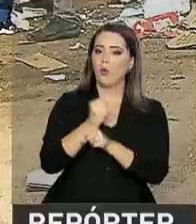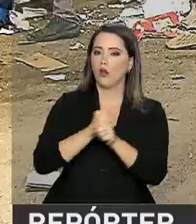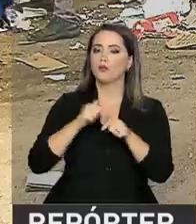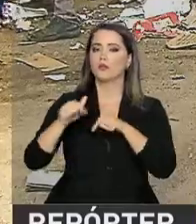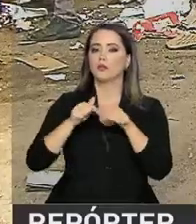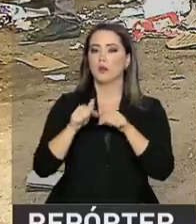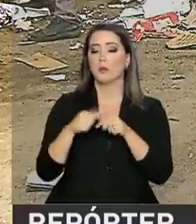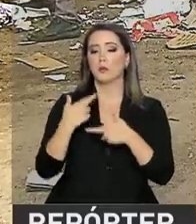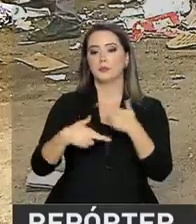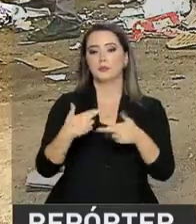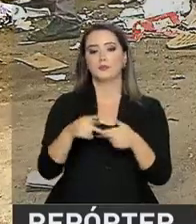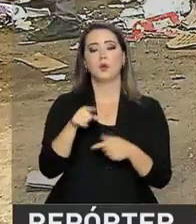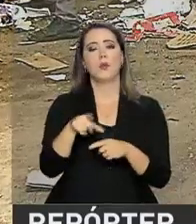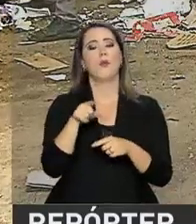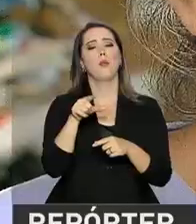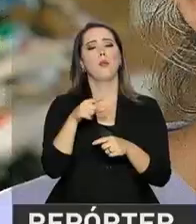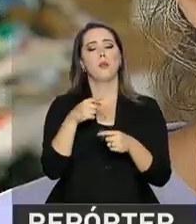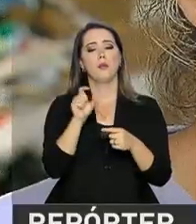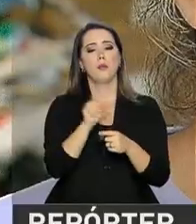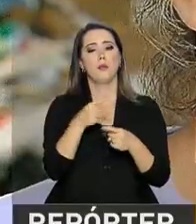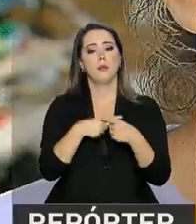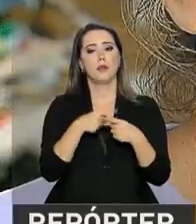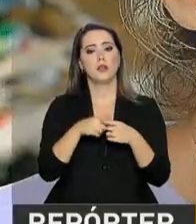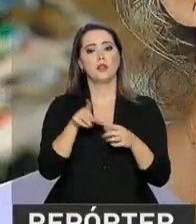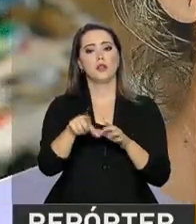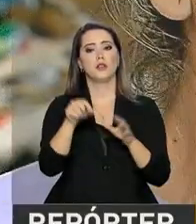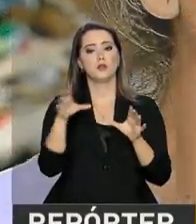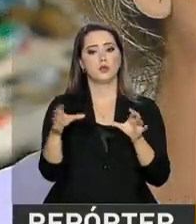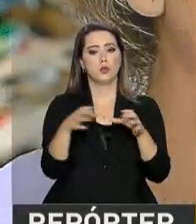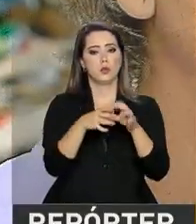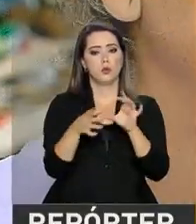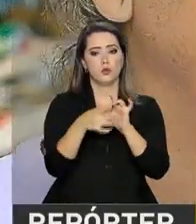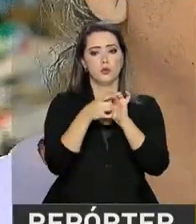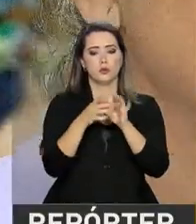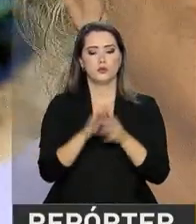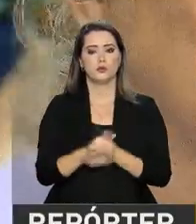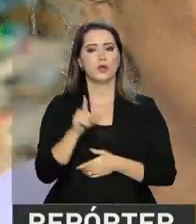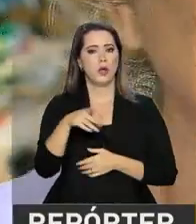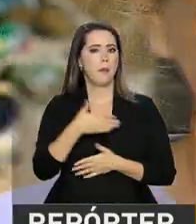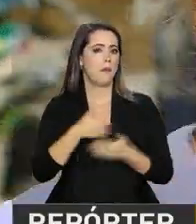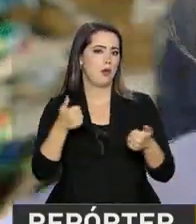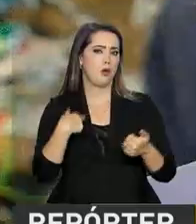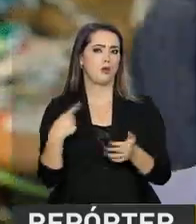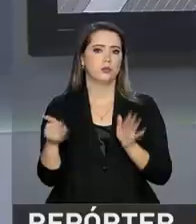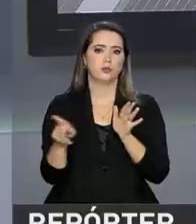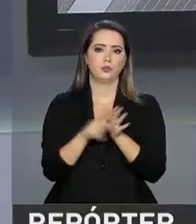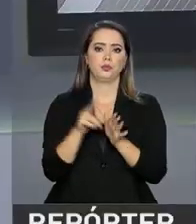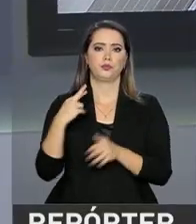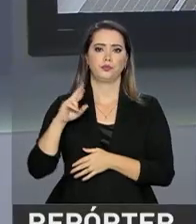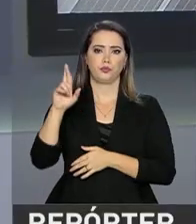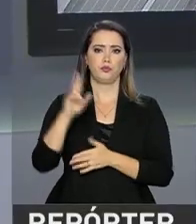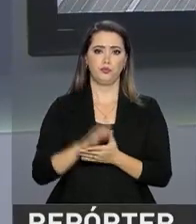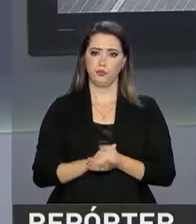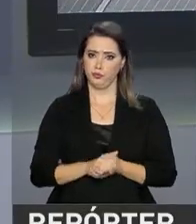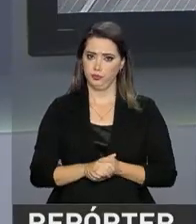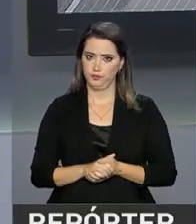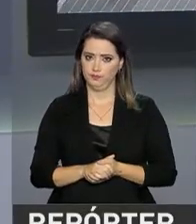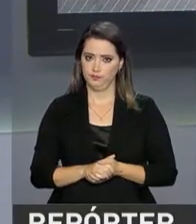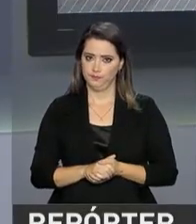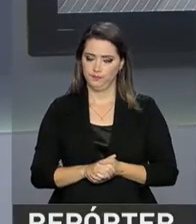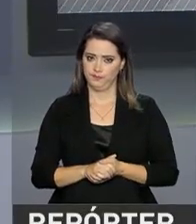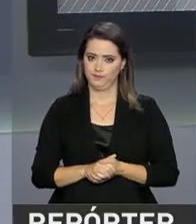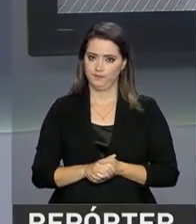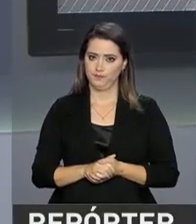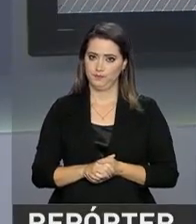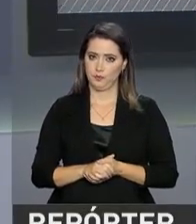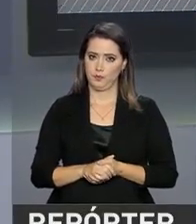prefere esse modelo de negócio. É melhor porque a gente trabalha para a gente mesmo, né? O negócio é nosso, né? O novo